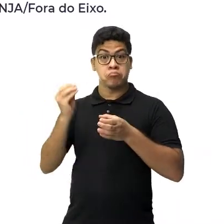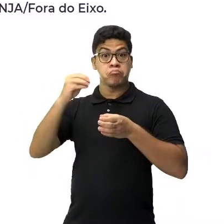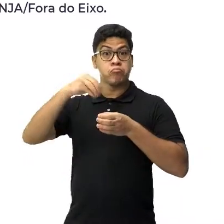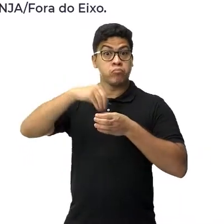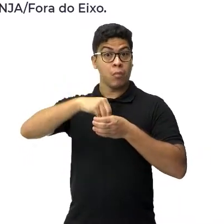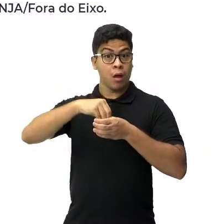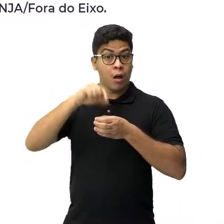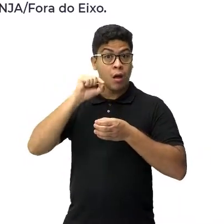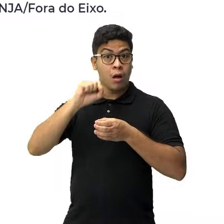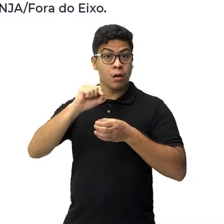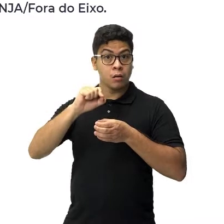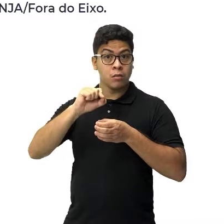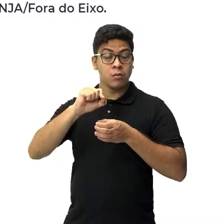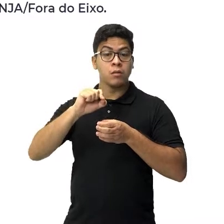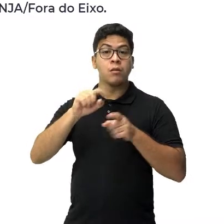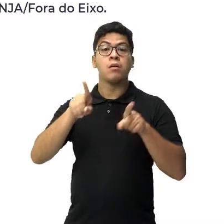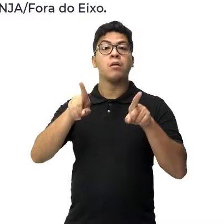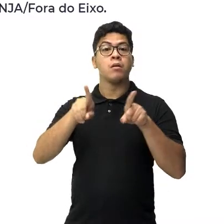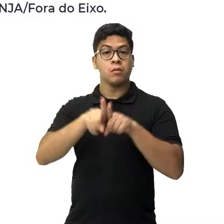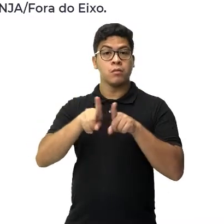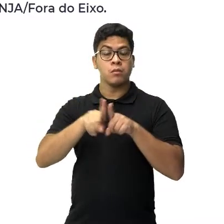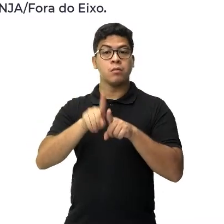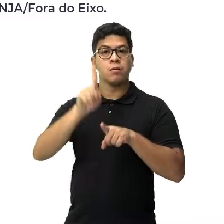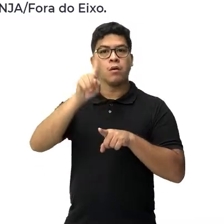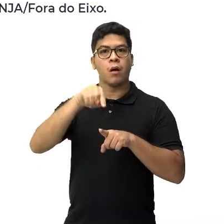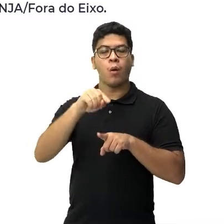ocupando um quarto do território nacional.